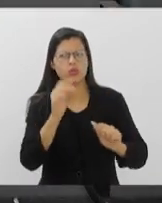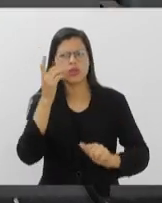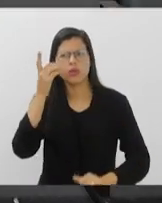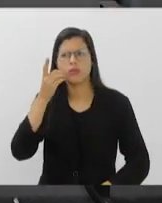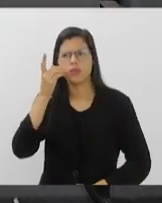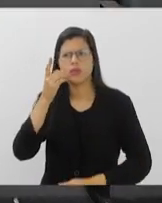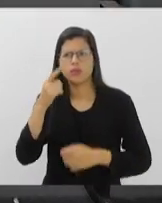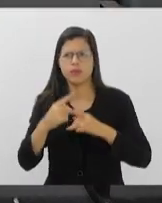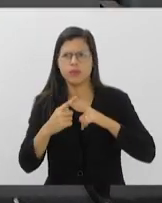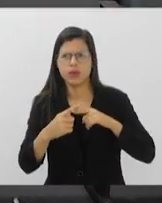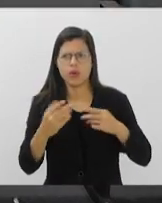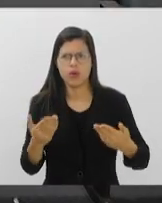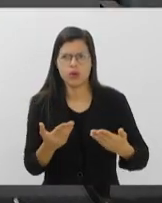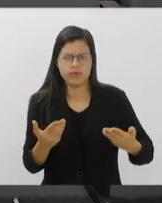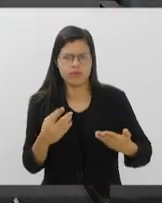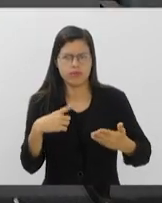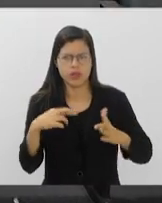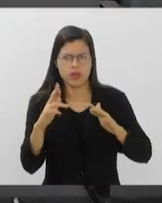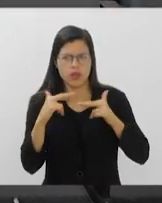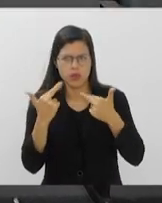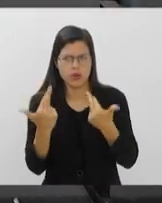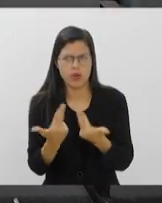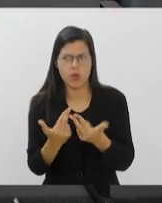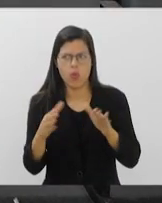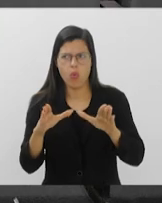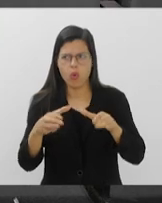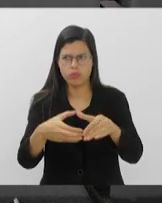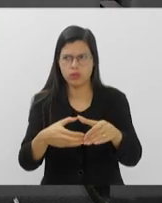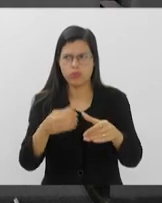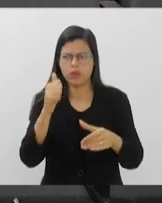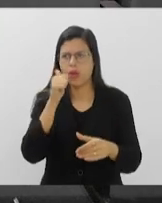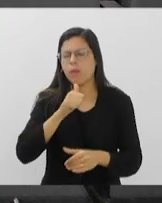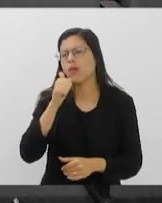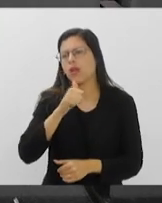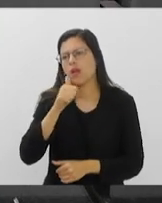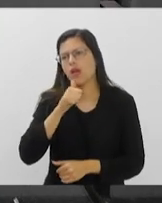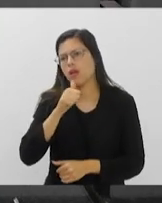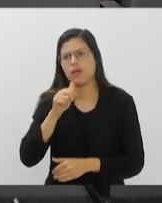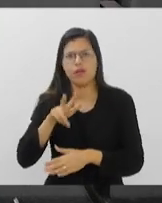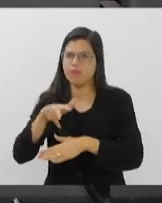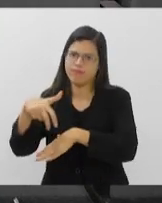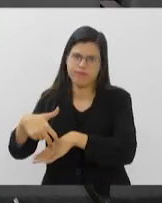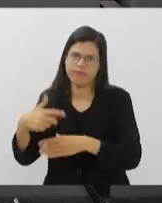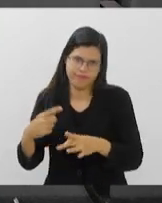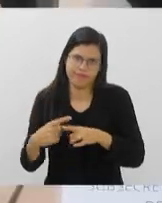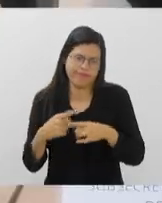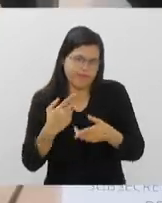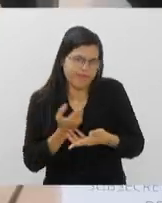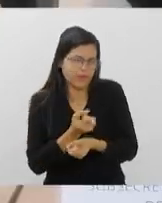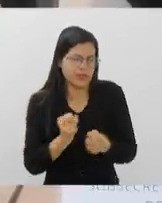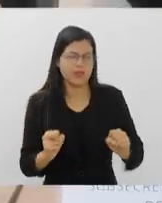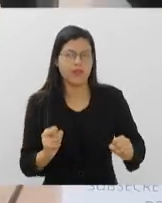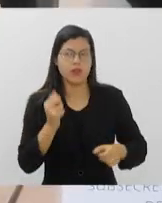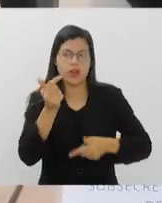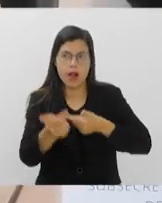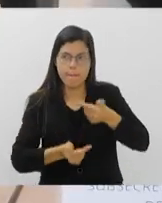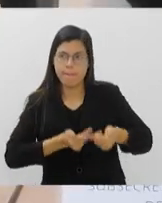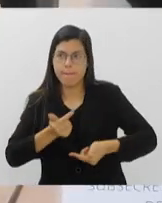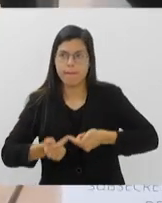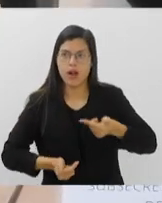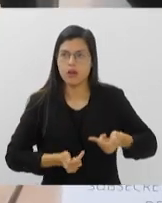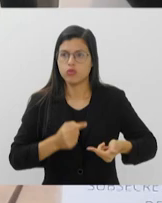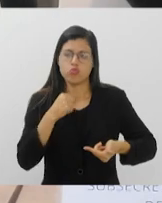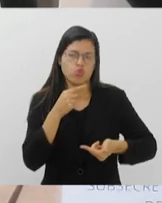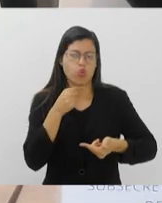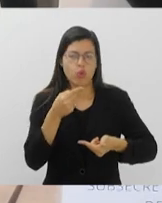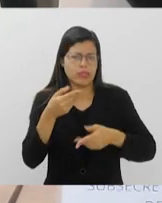tendo reunião na comissão da mulher eu não estou lá não tenho como né são muitos trabalhos durante o dia a gente não consegue estar